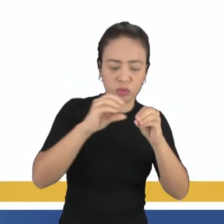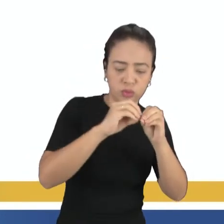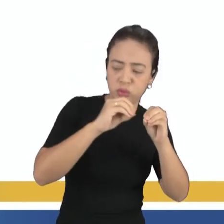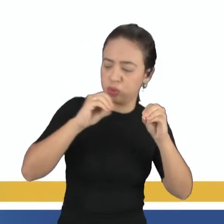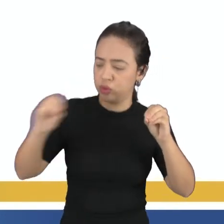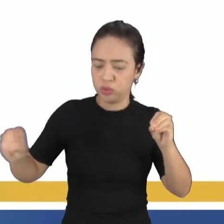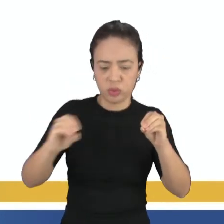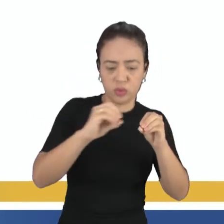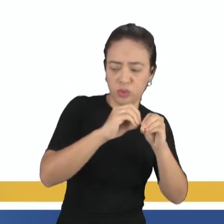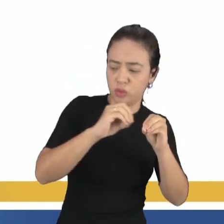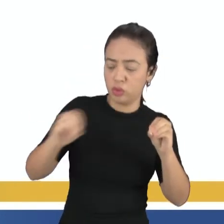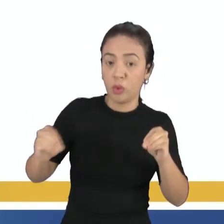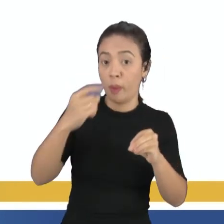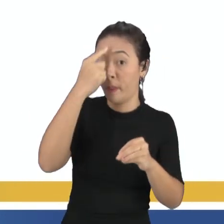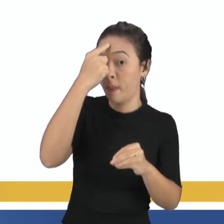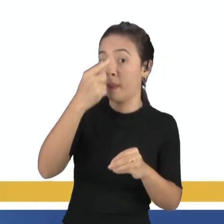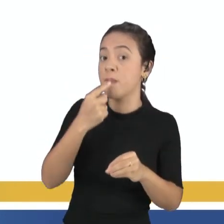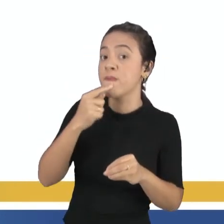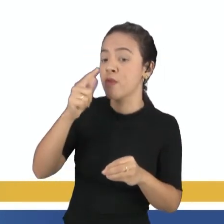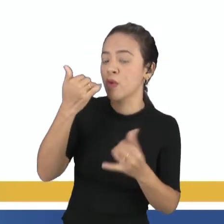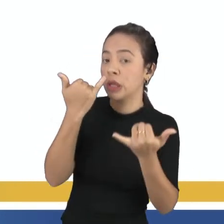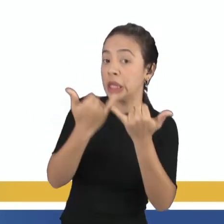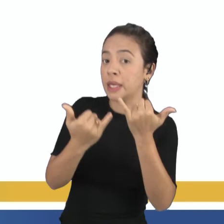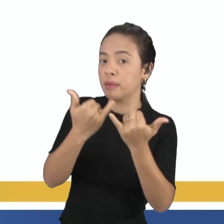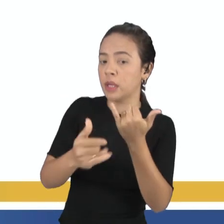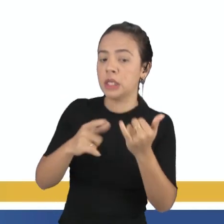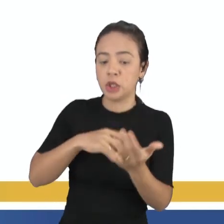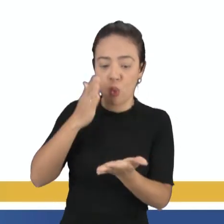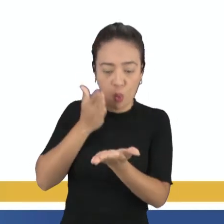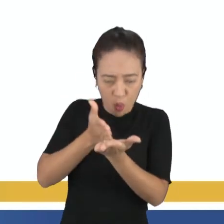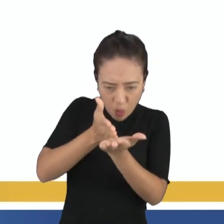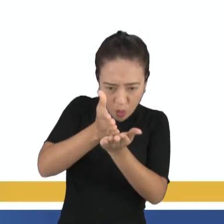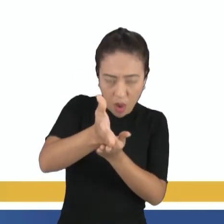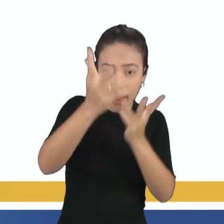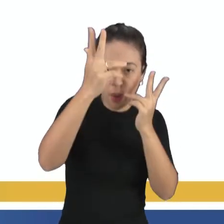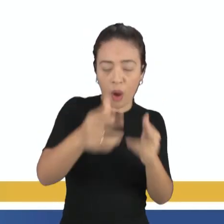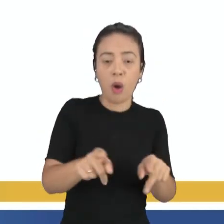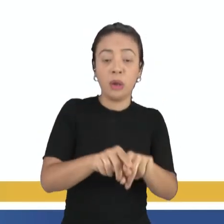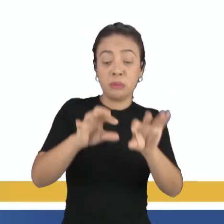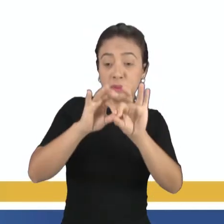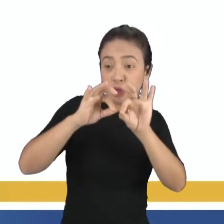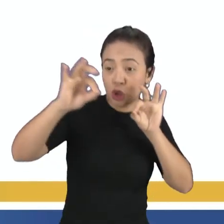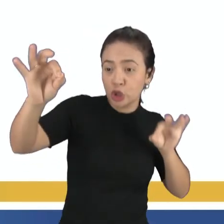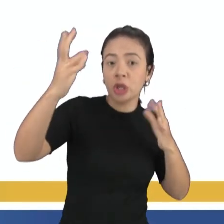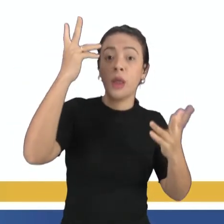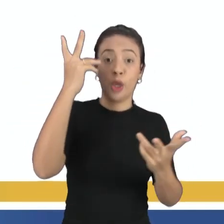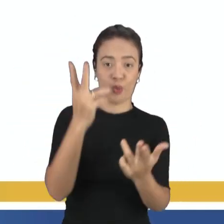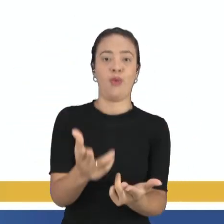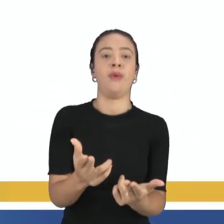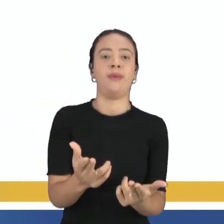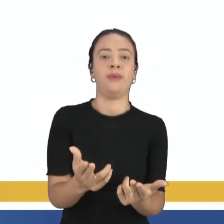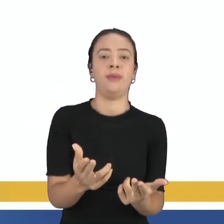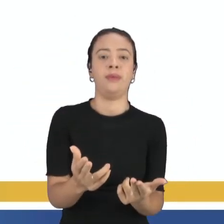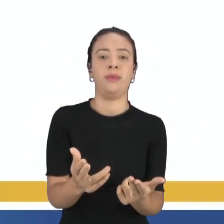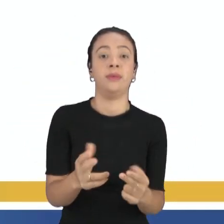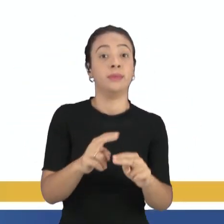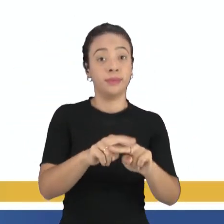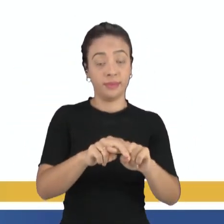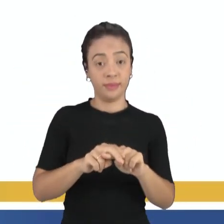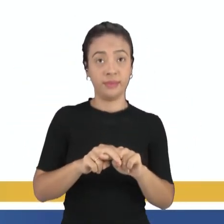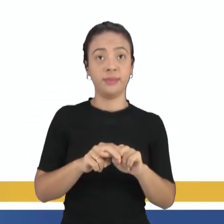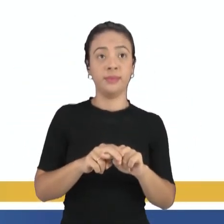semelhante, seguindo a mesma direção e mesma distância. Ok? Então aí eu